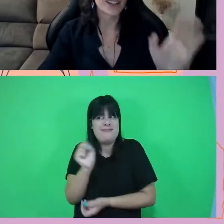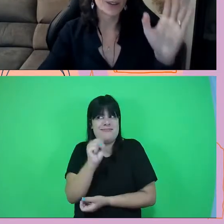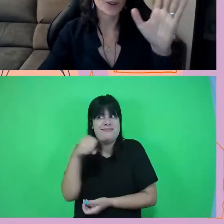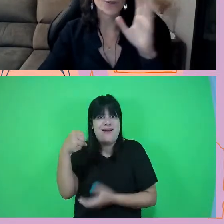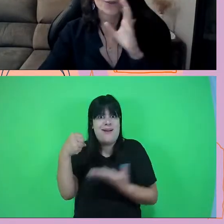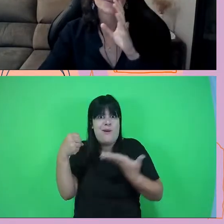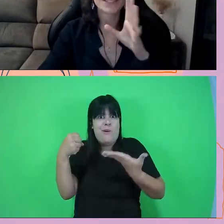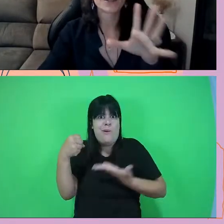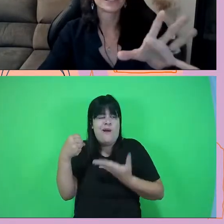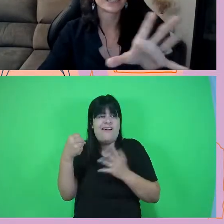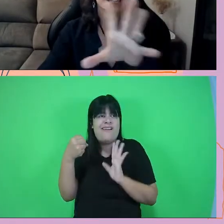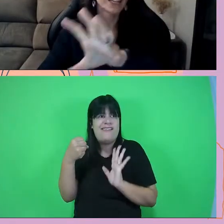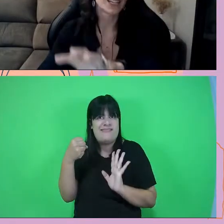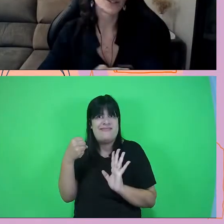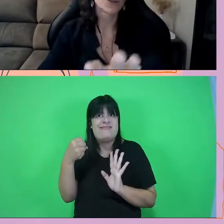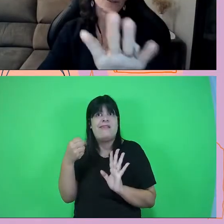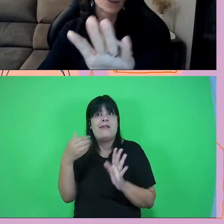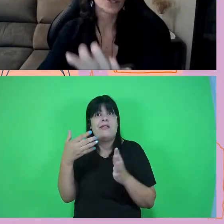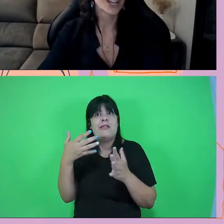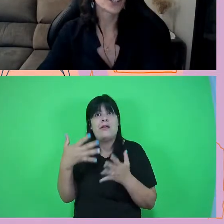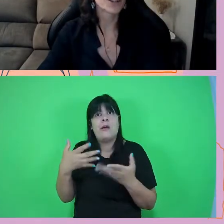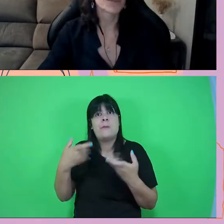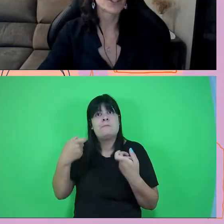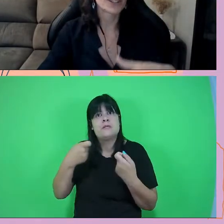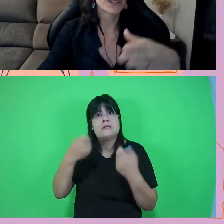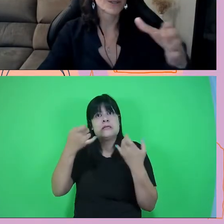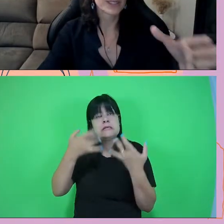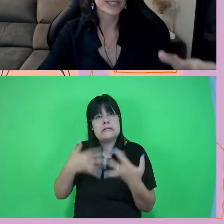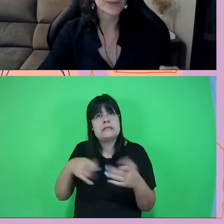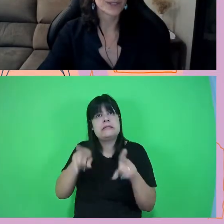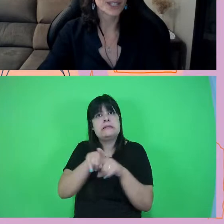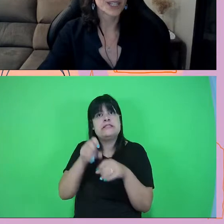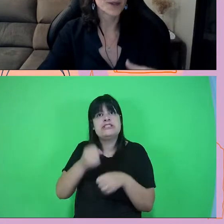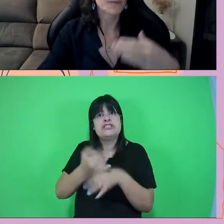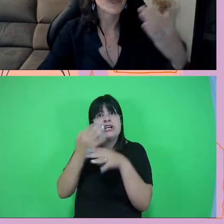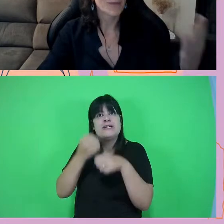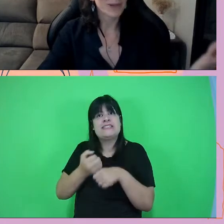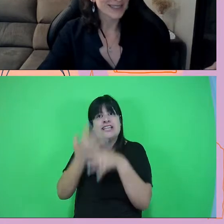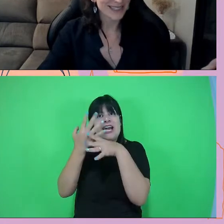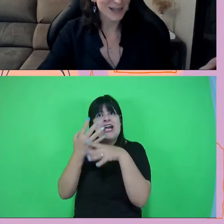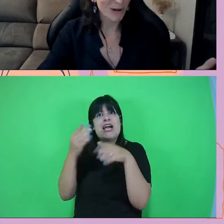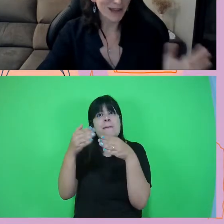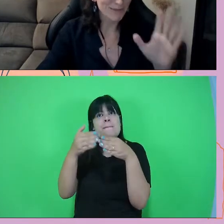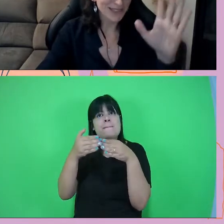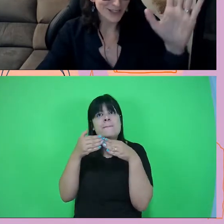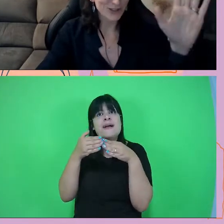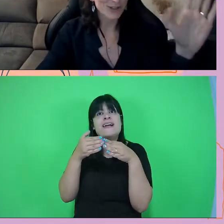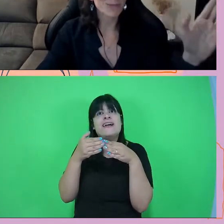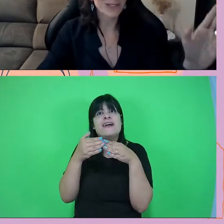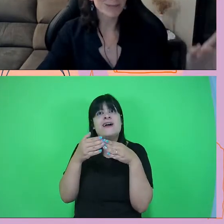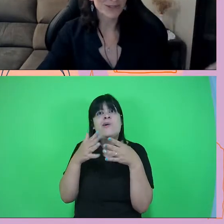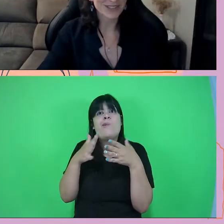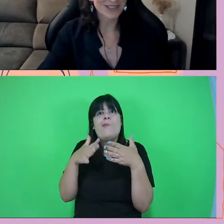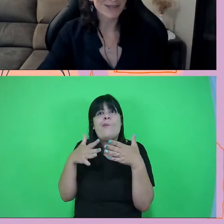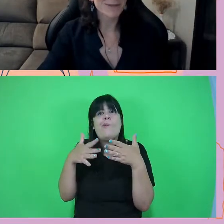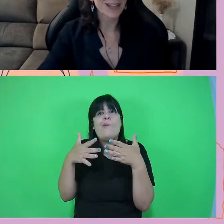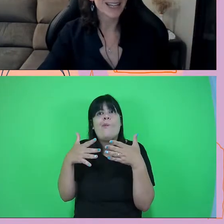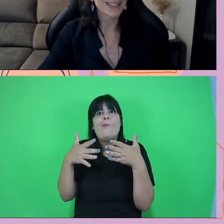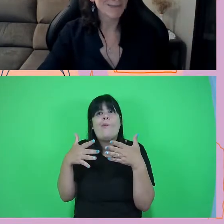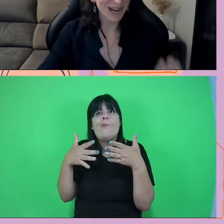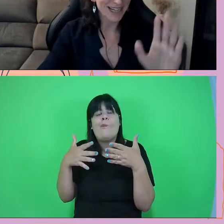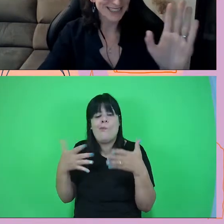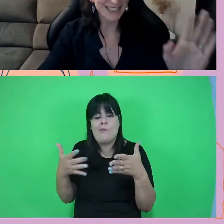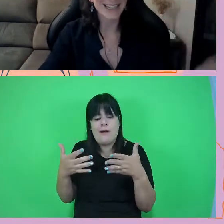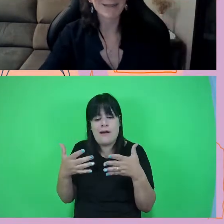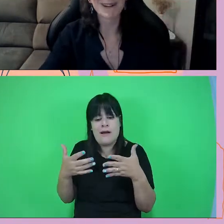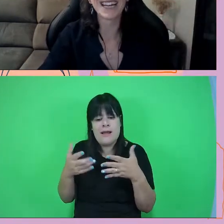Olha, eu preciso dizer que aqui no chat estão pedindo, inclusive, para dizer qual é, mas acho que não podemos falar